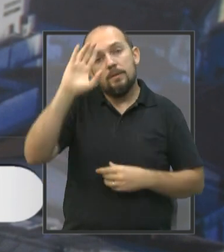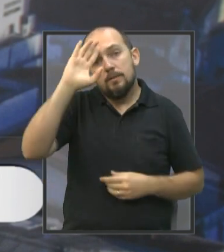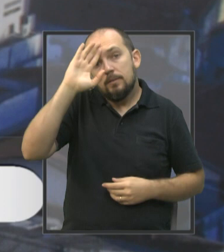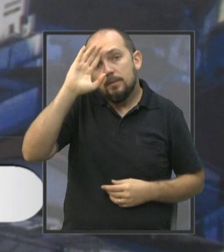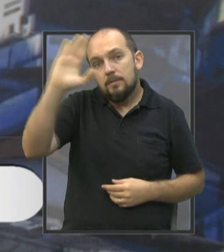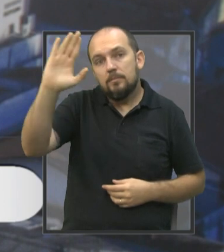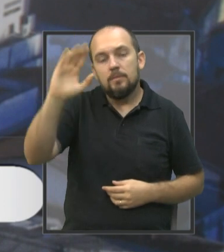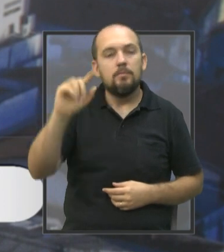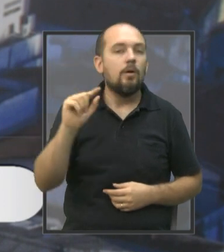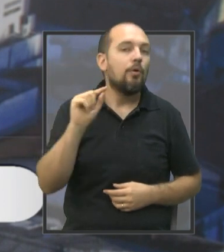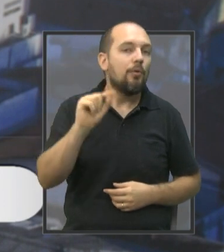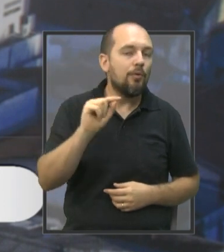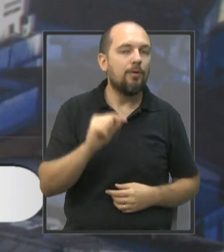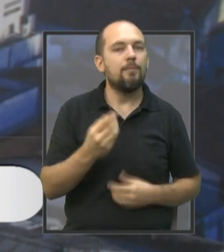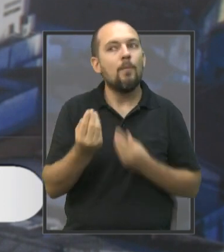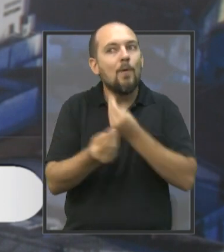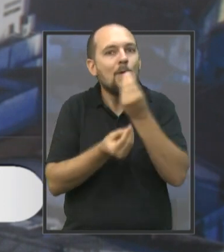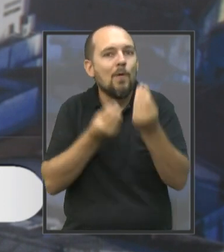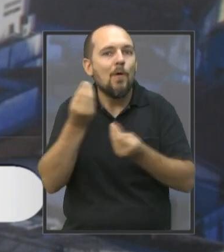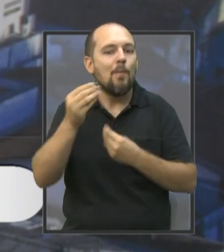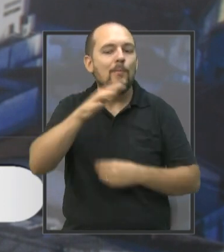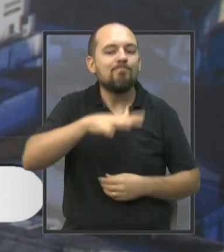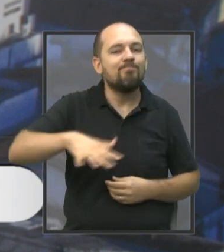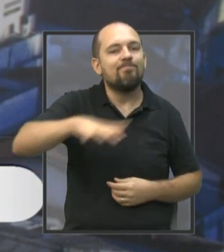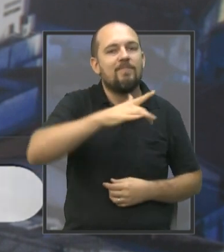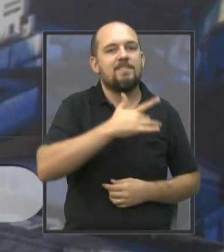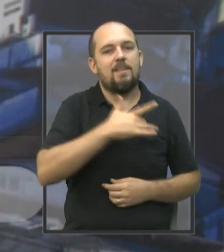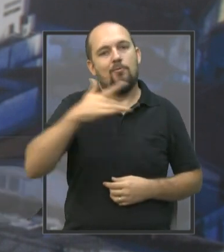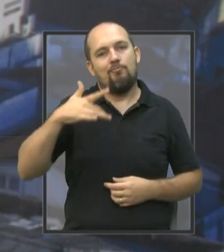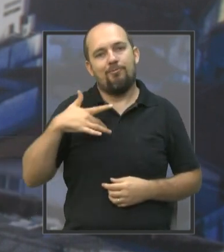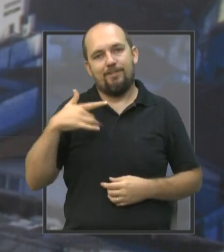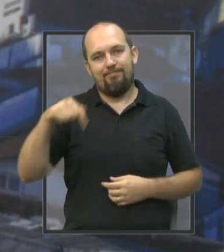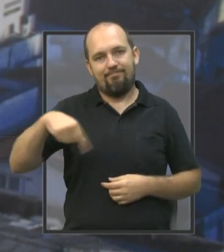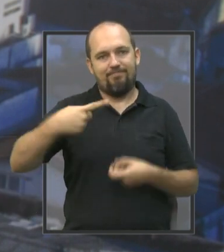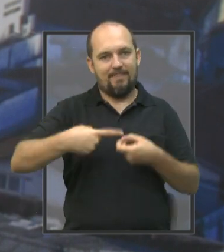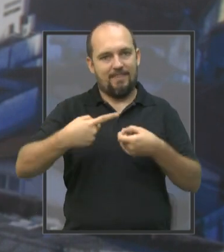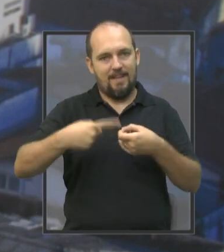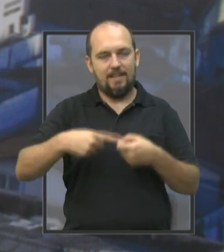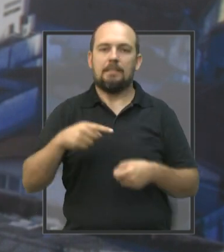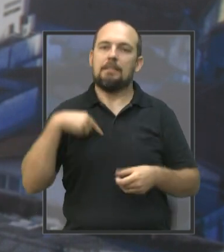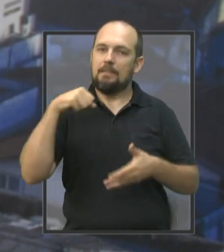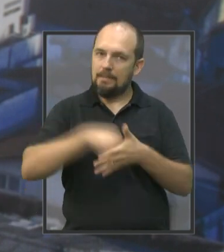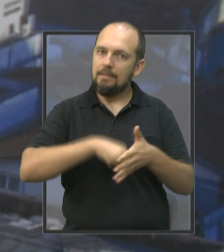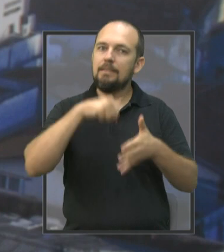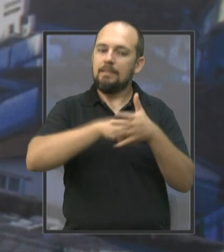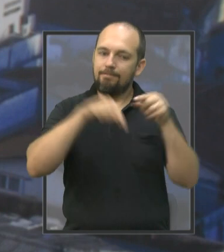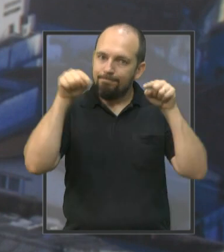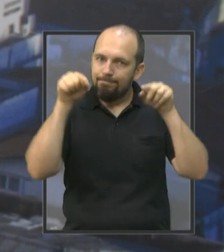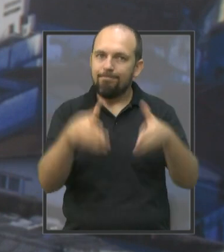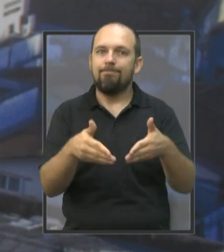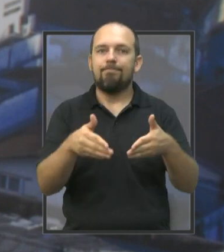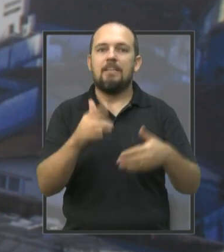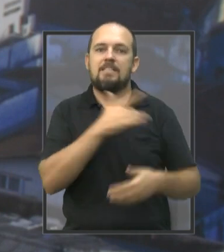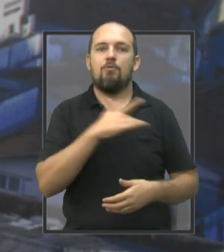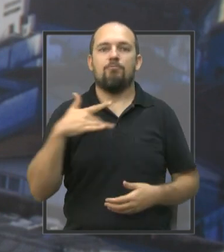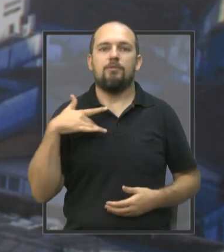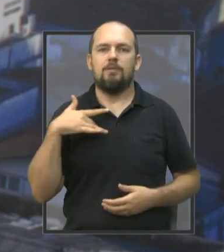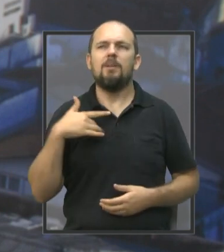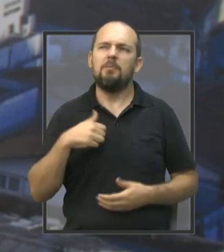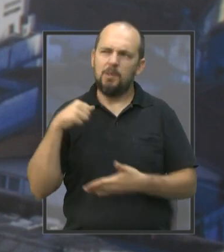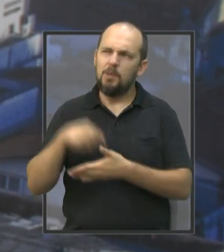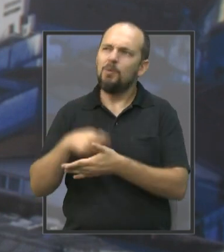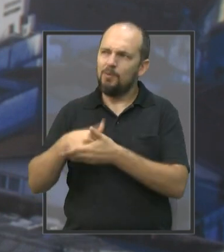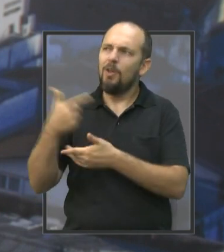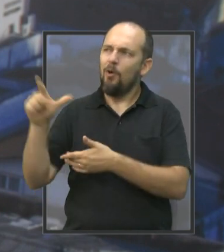principalmente, como está a saúde na nossa cidade, que a gente luta pela saúde. A gente luta por outras coisas